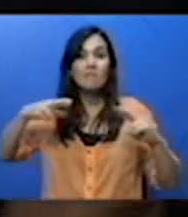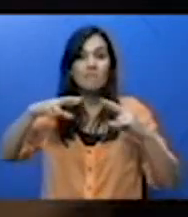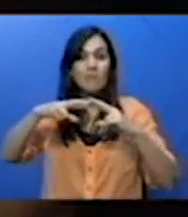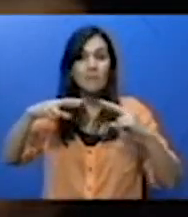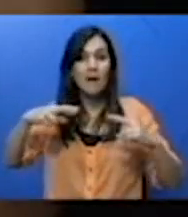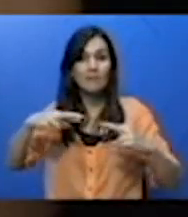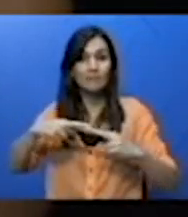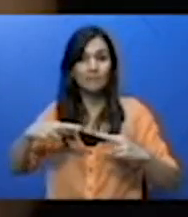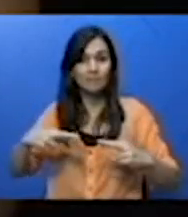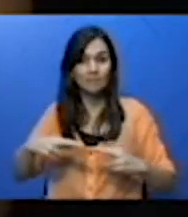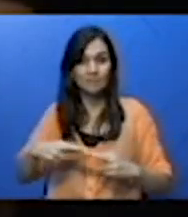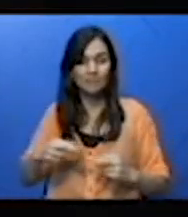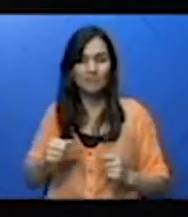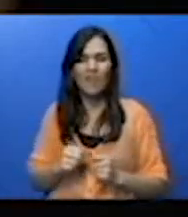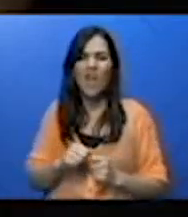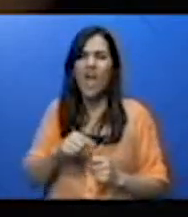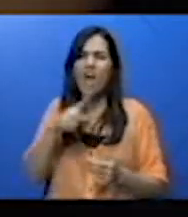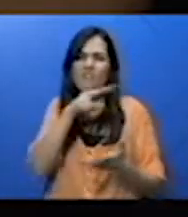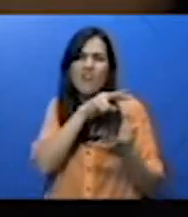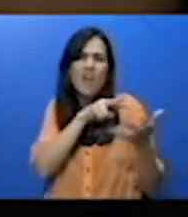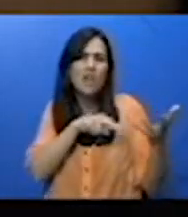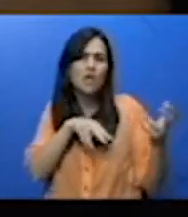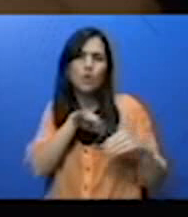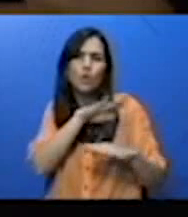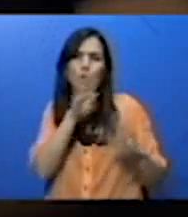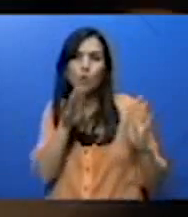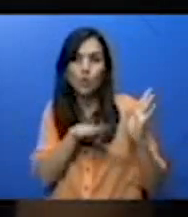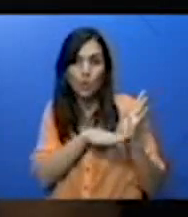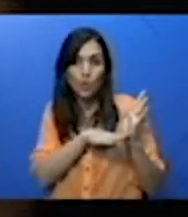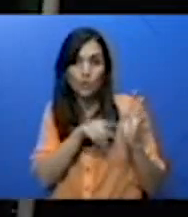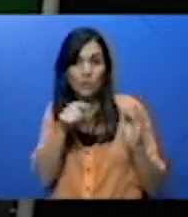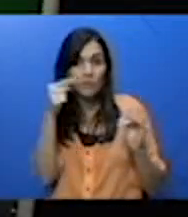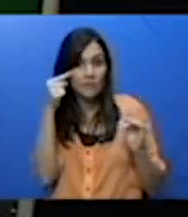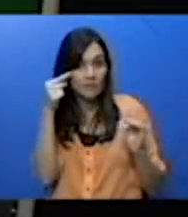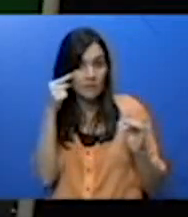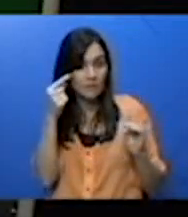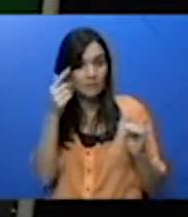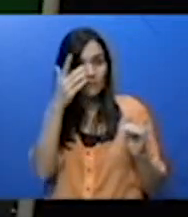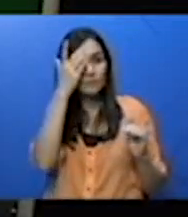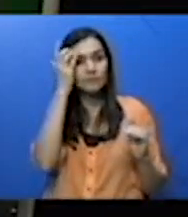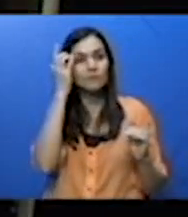eu vou ler inteiro para vocês terem uma noção das rimas. Olha,